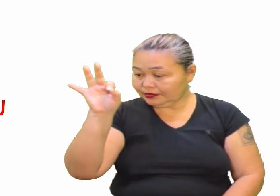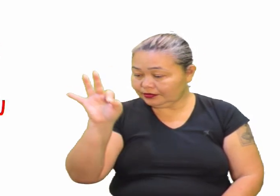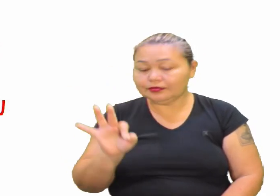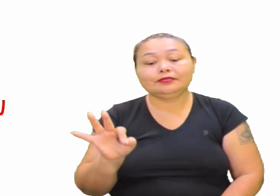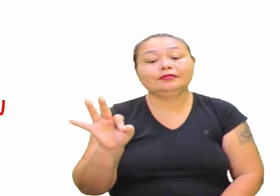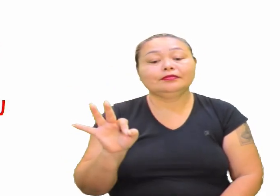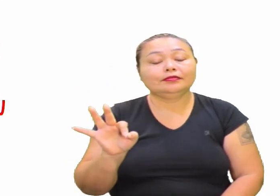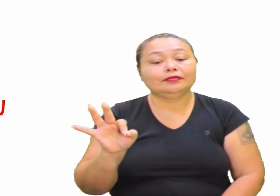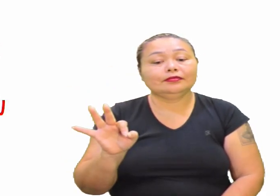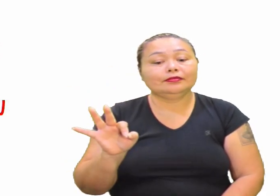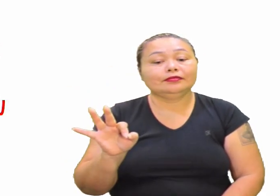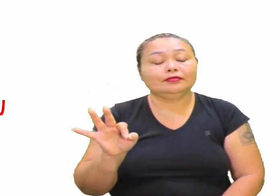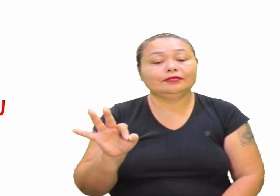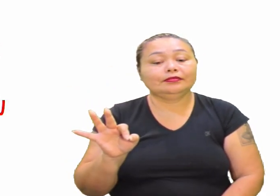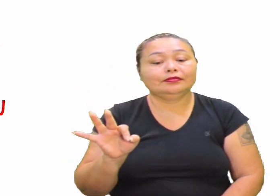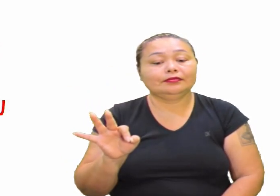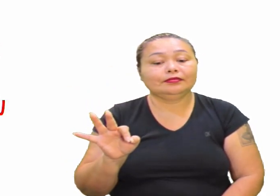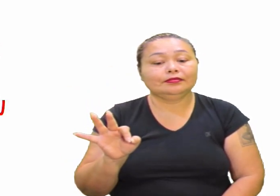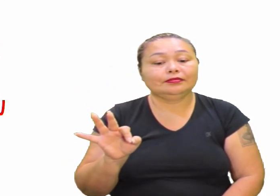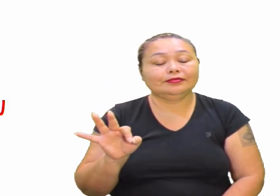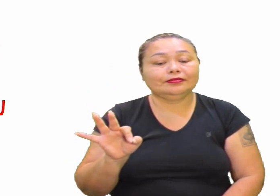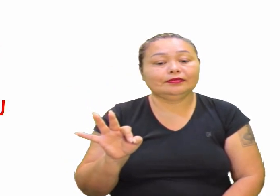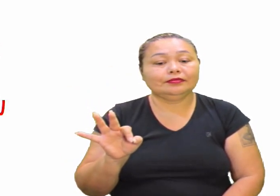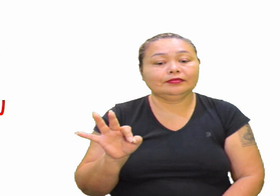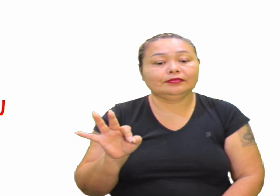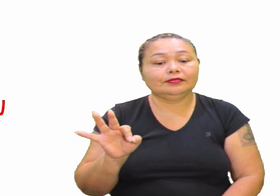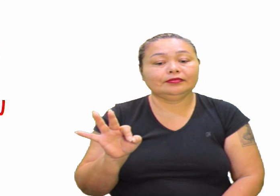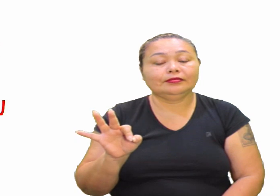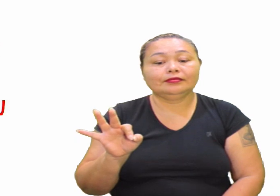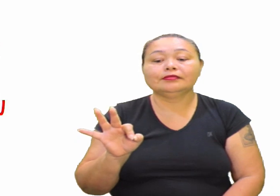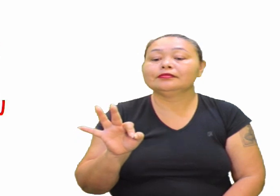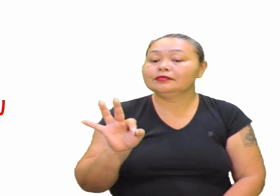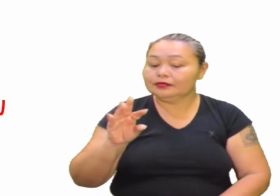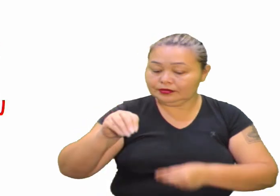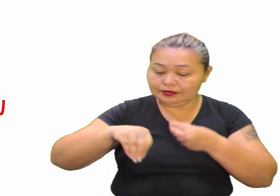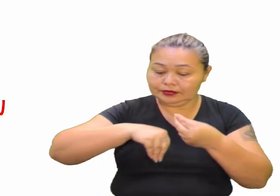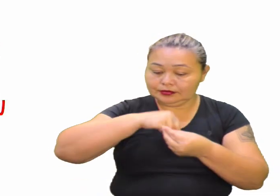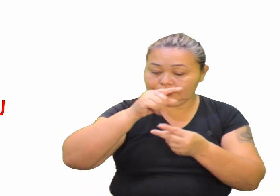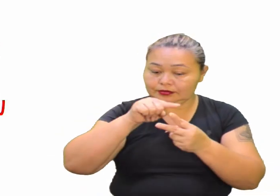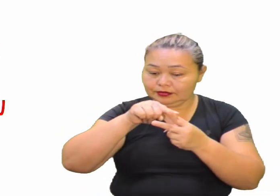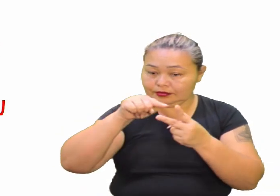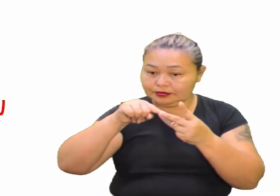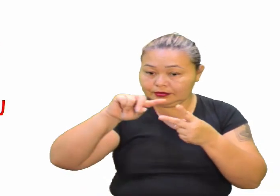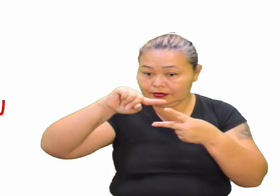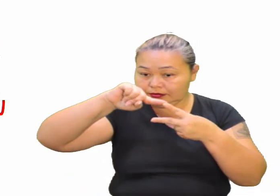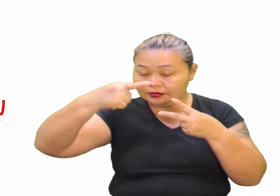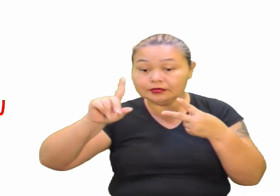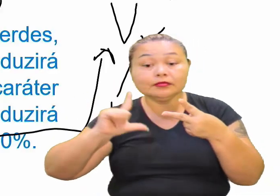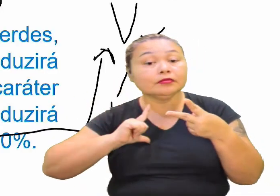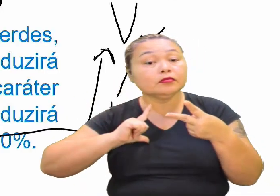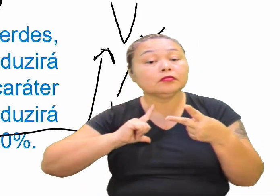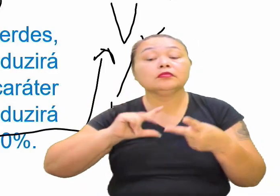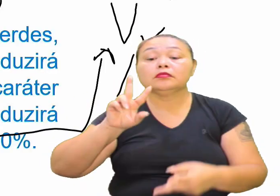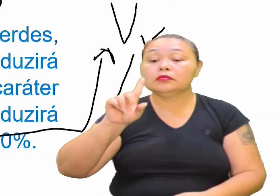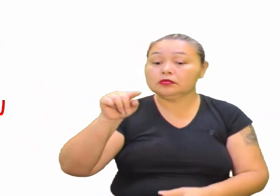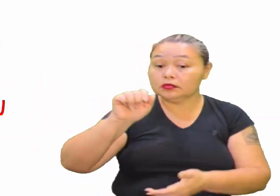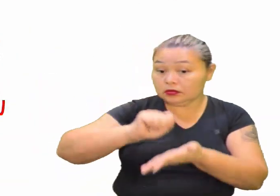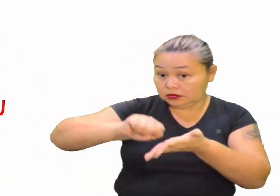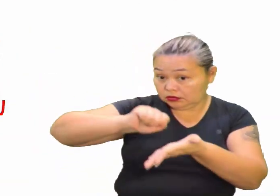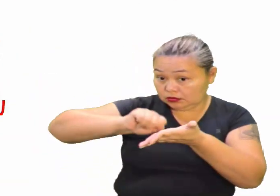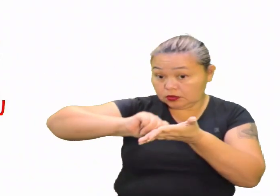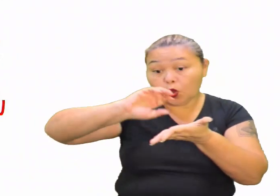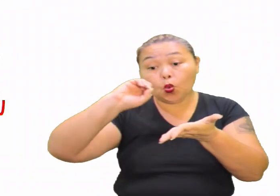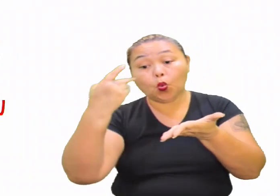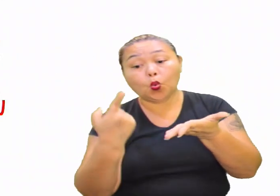com esse. Eu tenho 100% de heterozigoto. Então, você tem duas respostas. Ou você escreve, ou